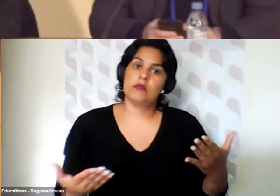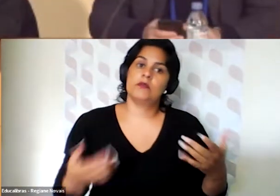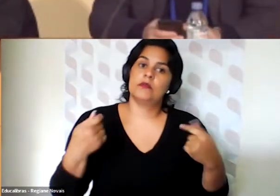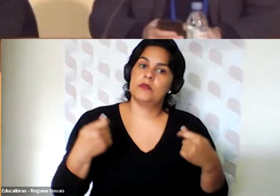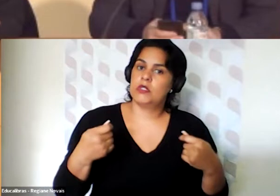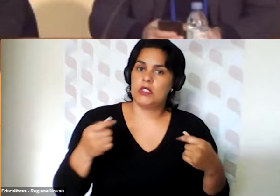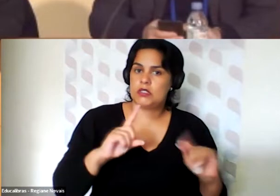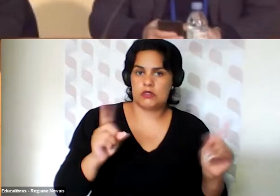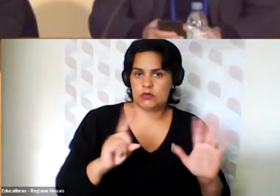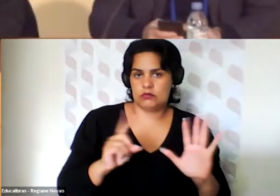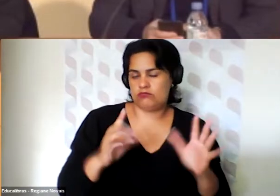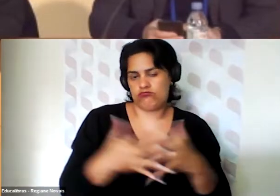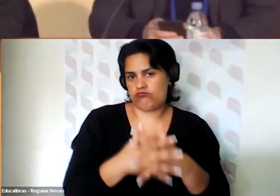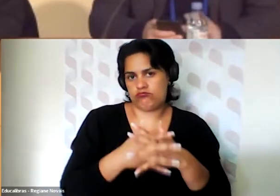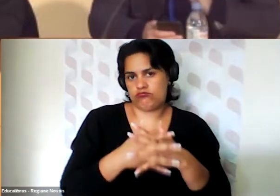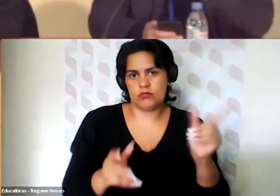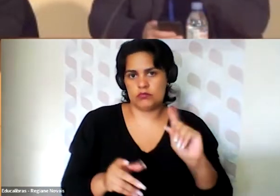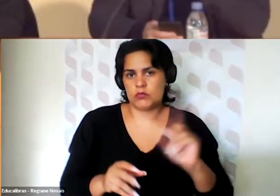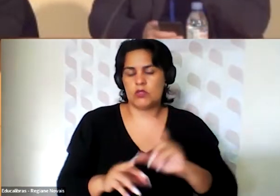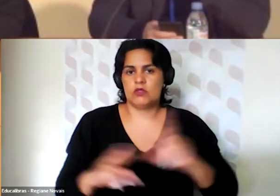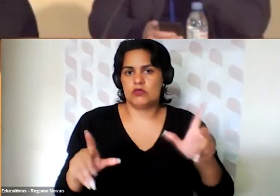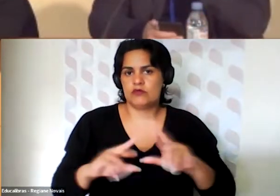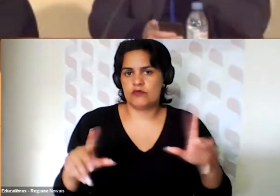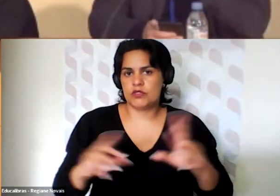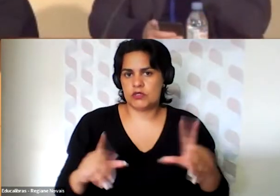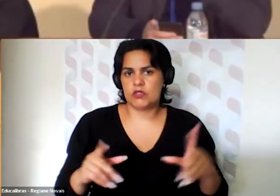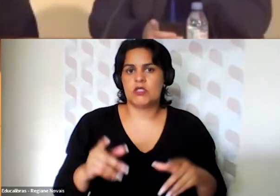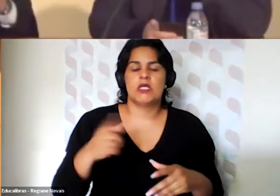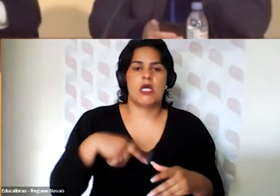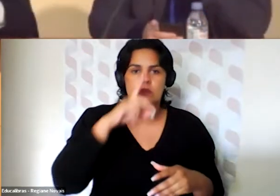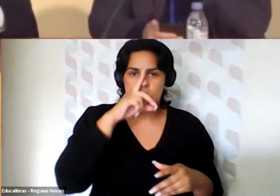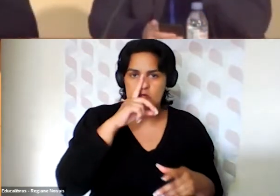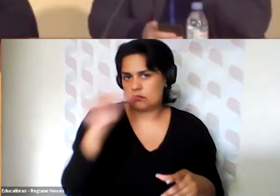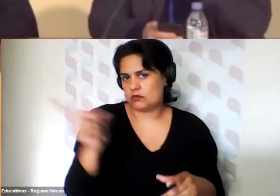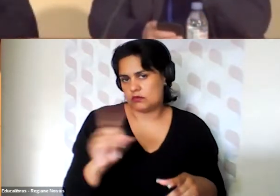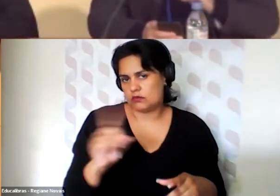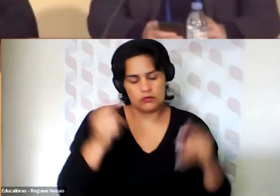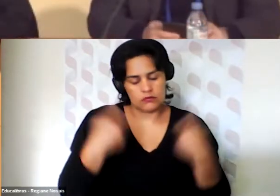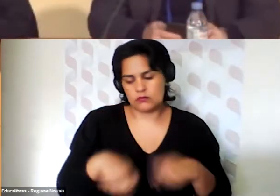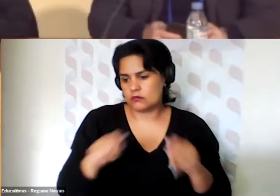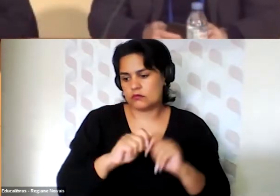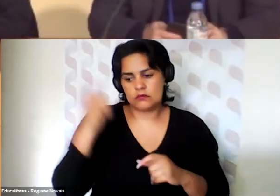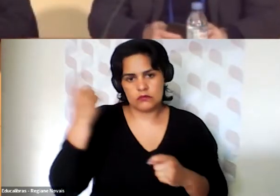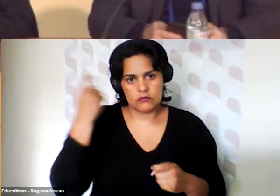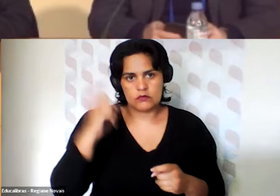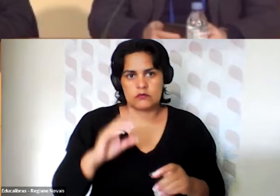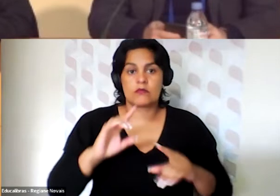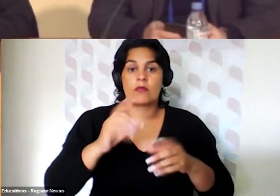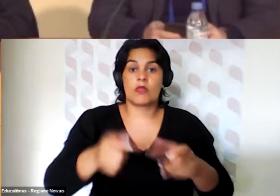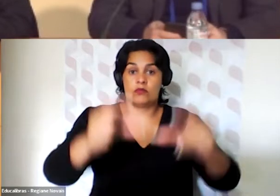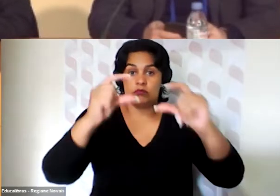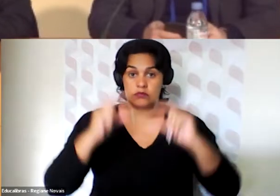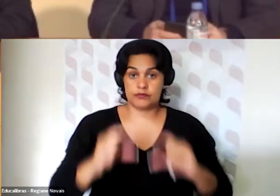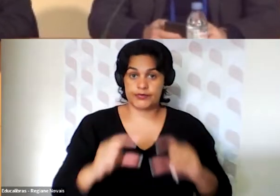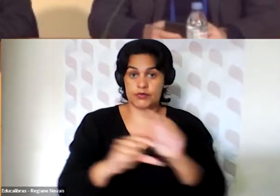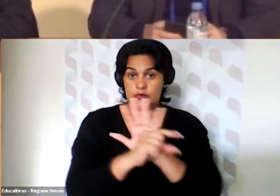que o governo brasileiro teria legislação ou política, dependendo da carta, que contraria direitos